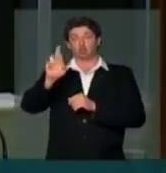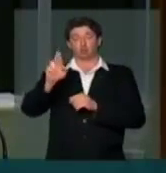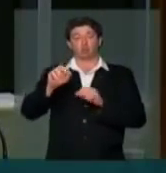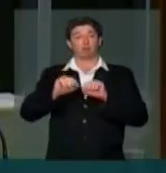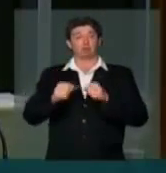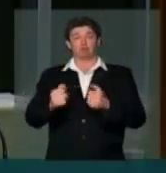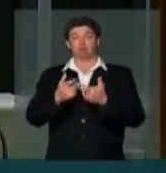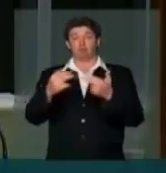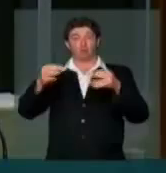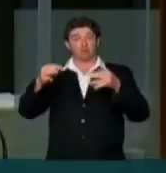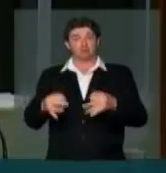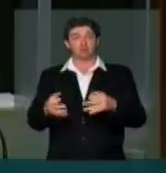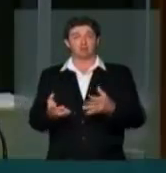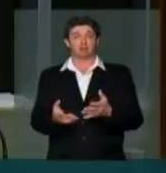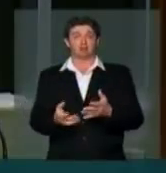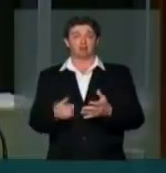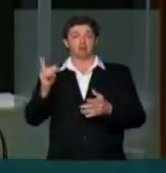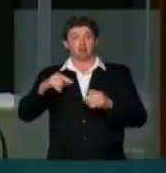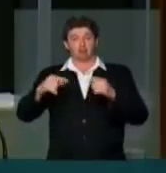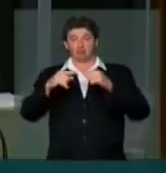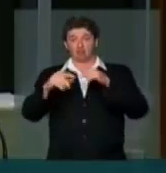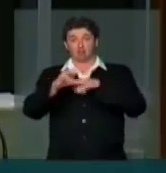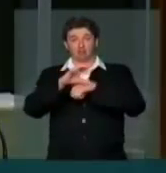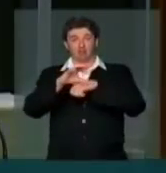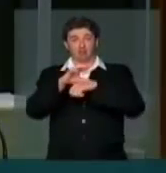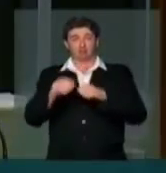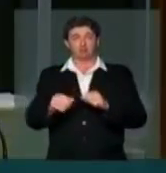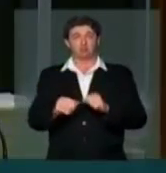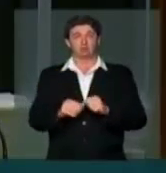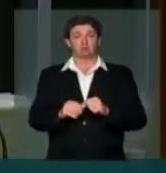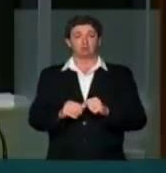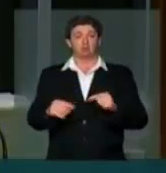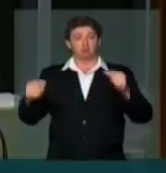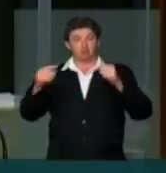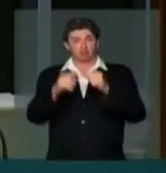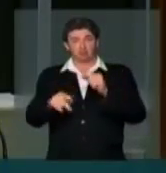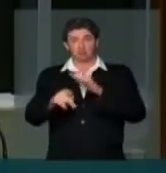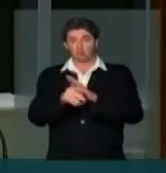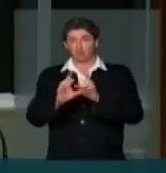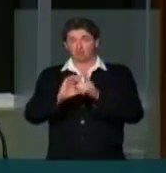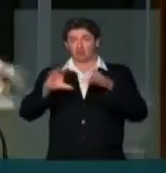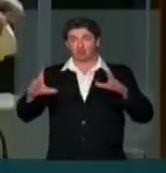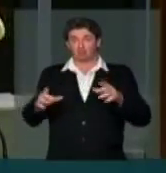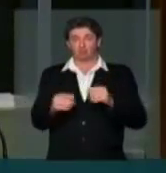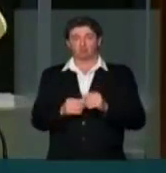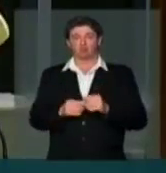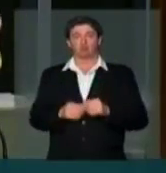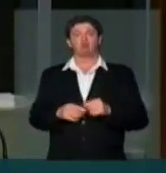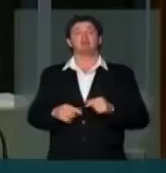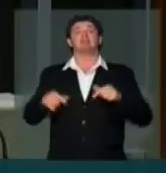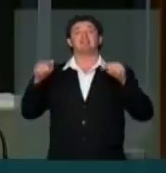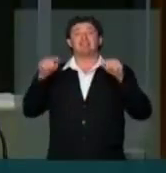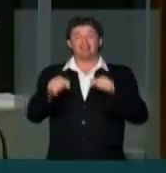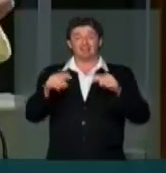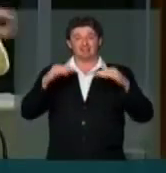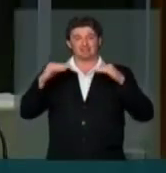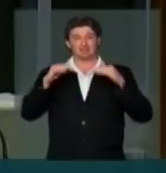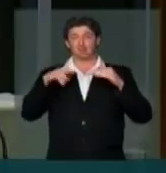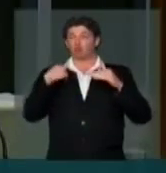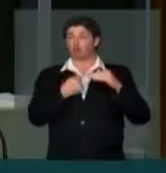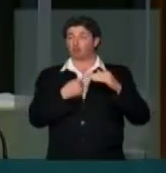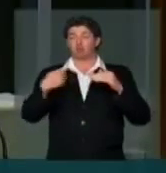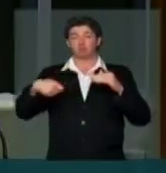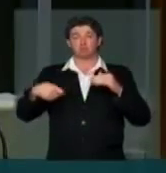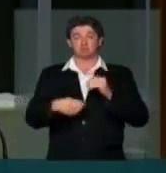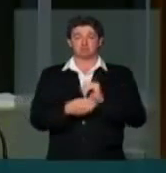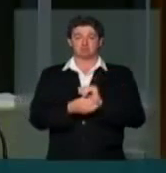o óbvio da Constituição, o óbvio das instituições democráticas, e é neste patamar que nós